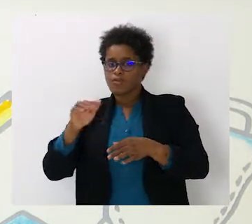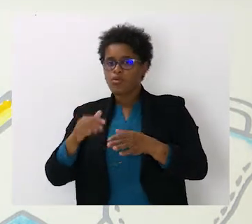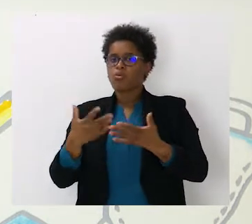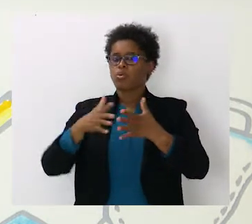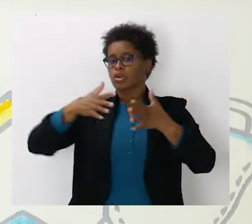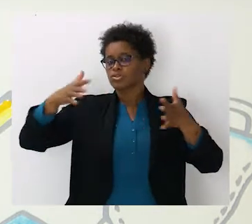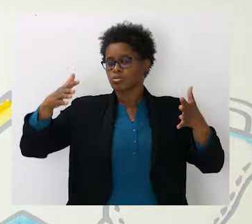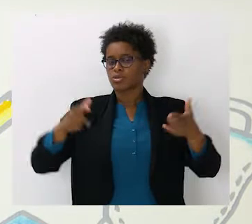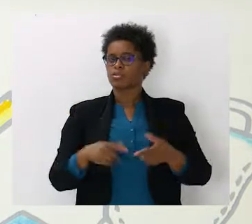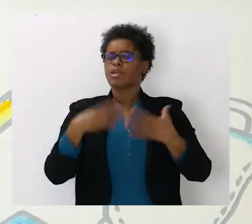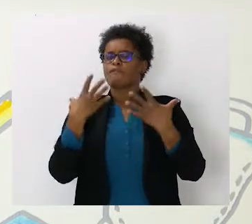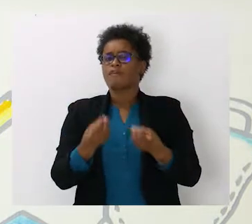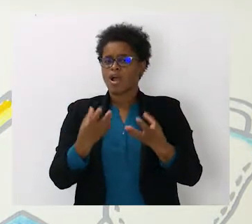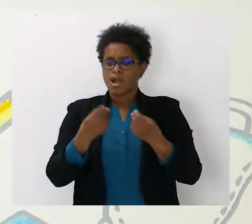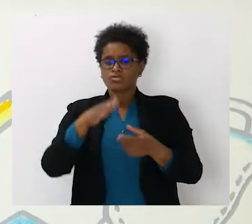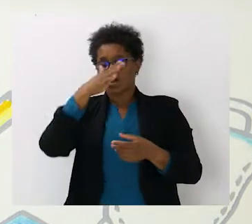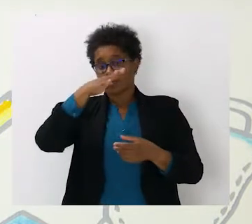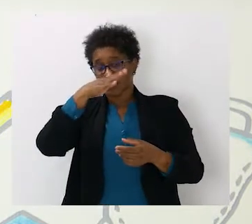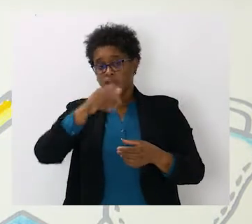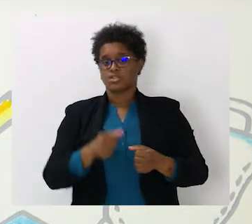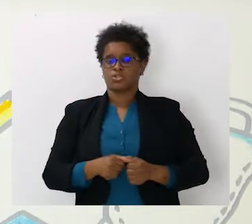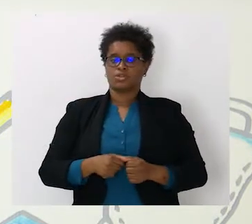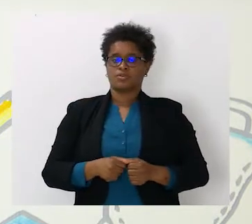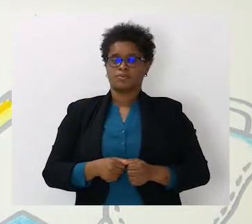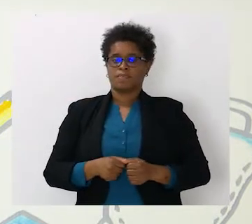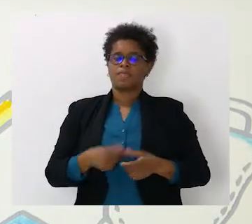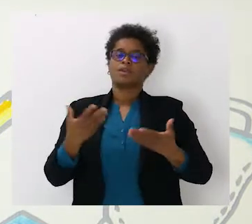a um crescimento de várias atividades